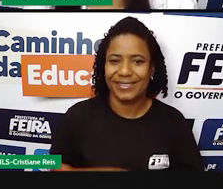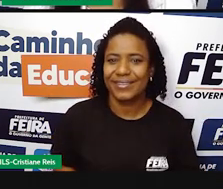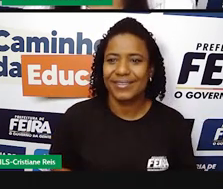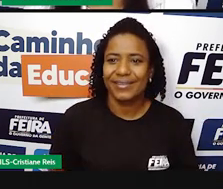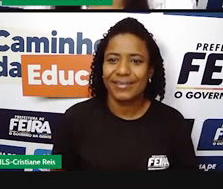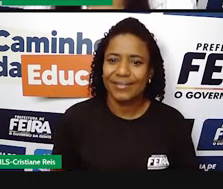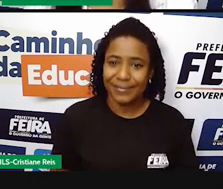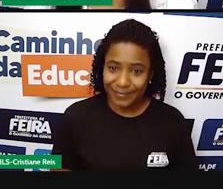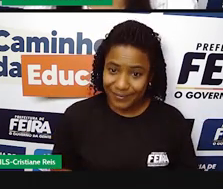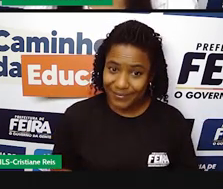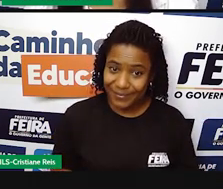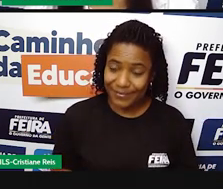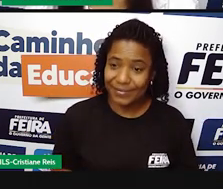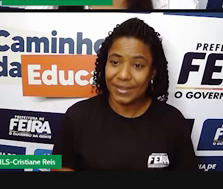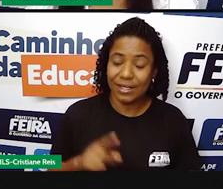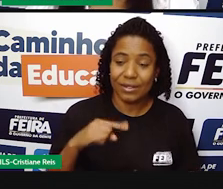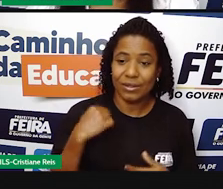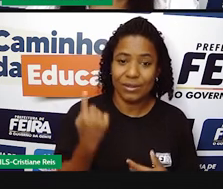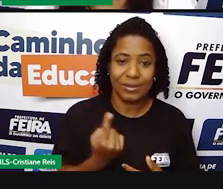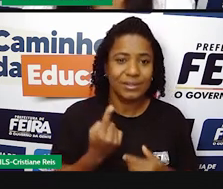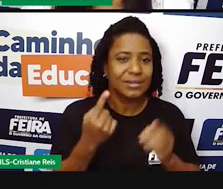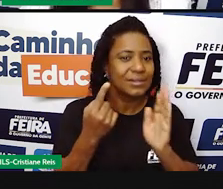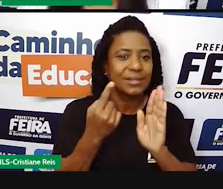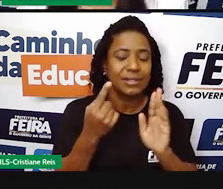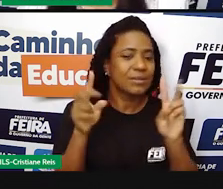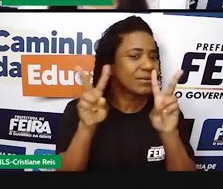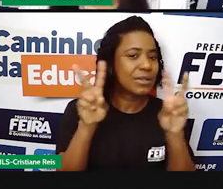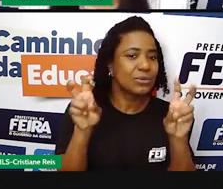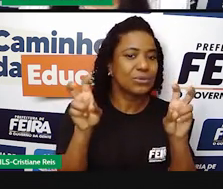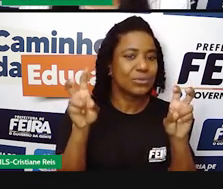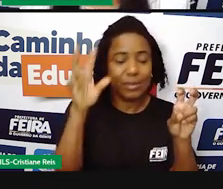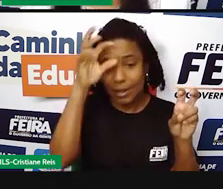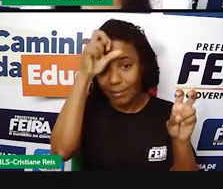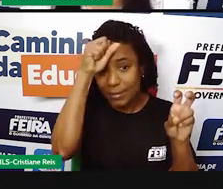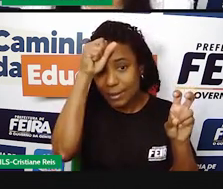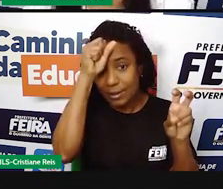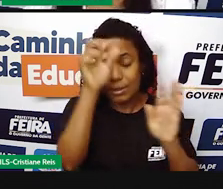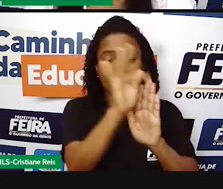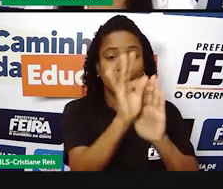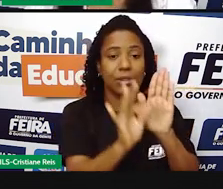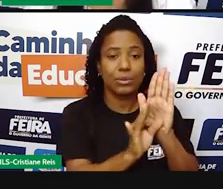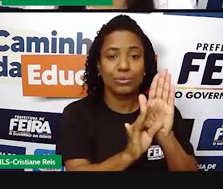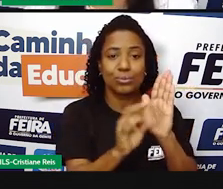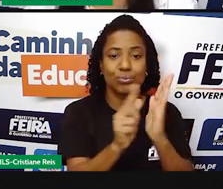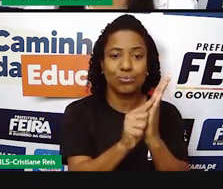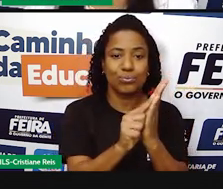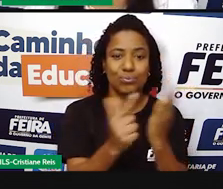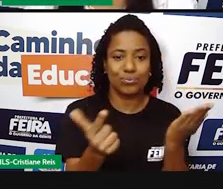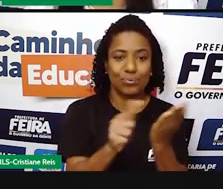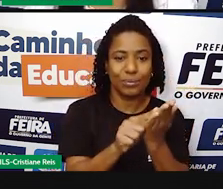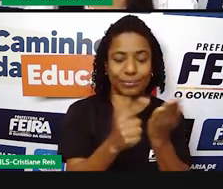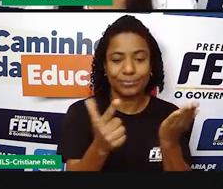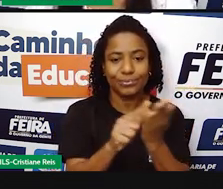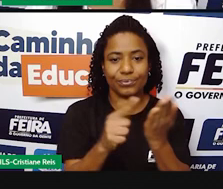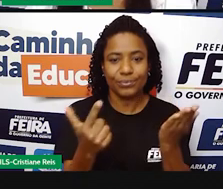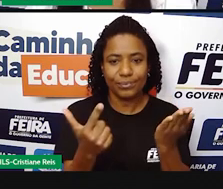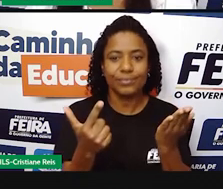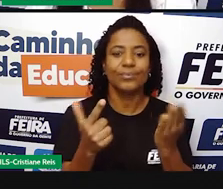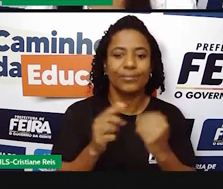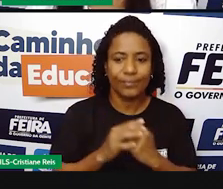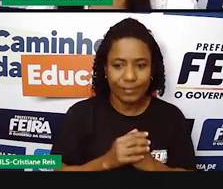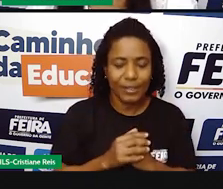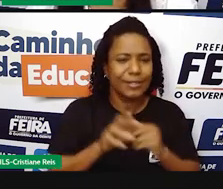Mas aí a gente está falando de textos jornalísticos, e a gente já viu que dentro desse grupo aí de textos jornalísticos